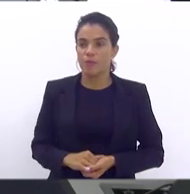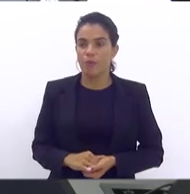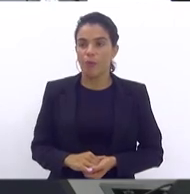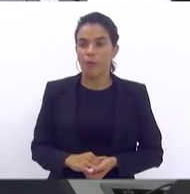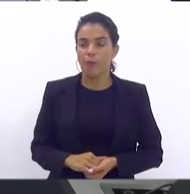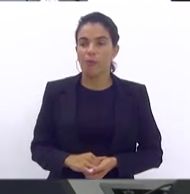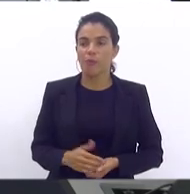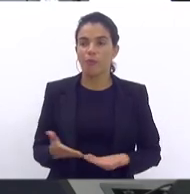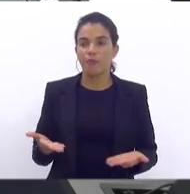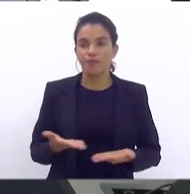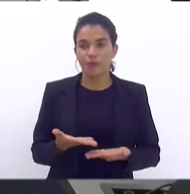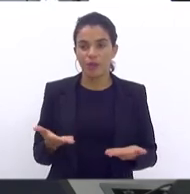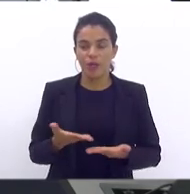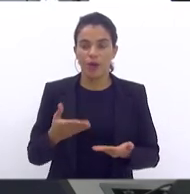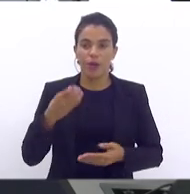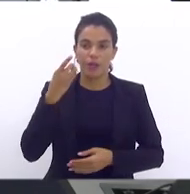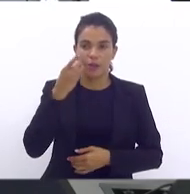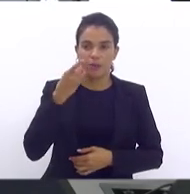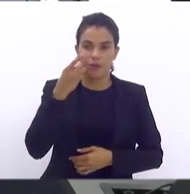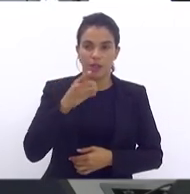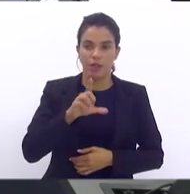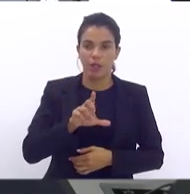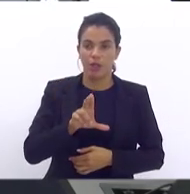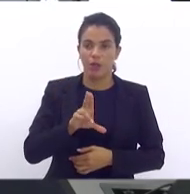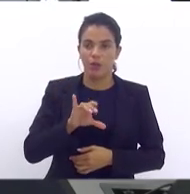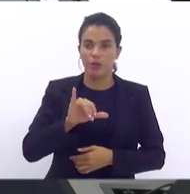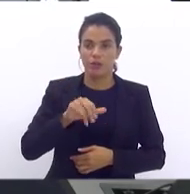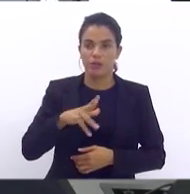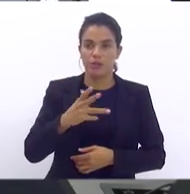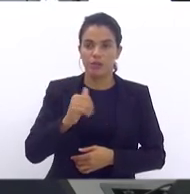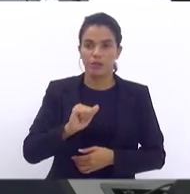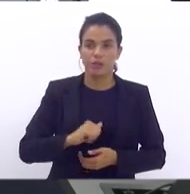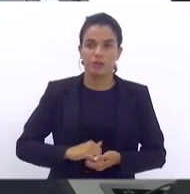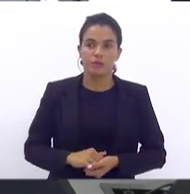E com a palavra agora a deputada Lucinha, vice-presidente dessa comissão.